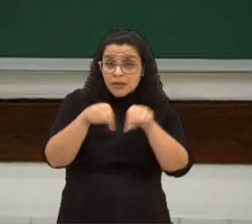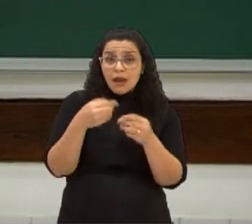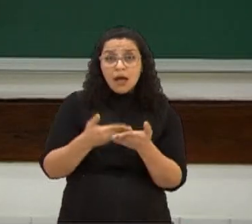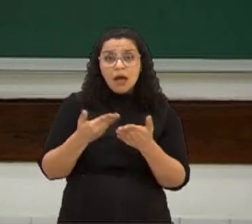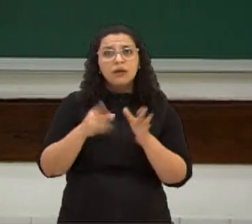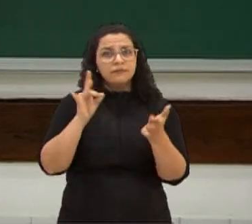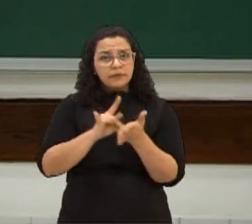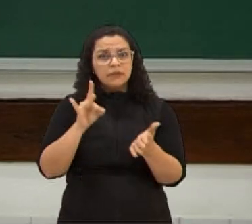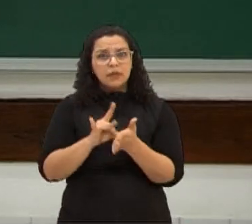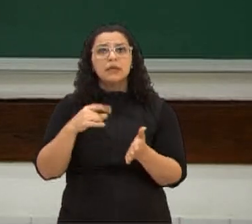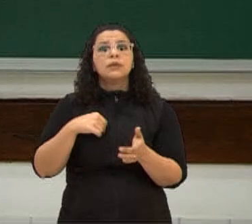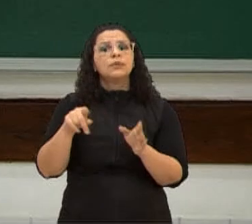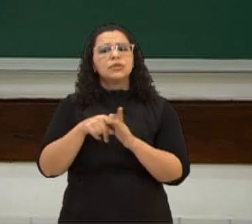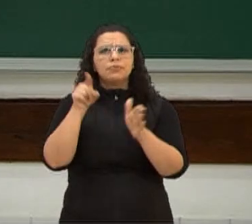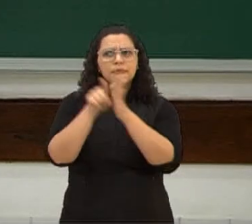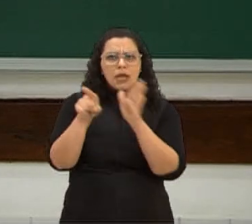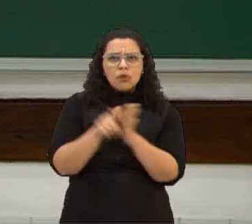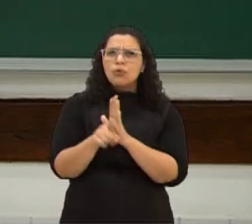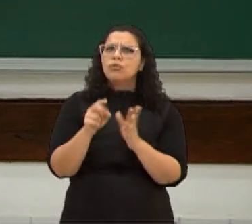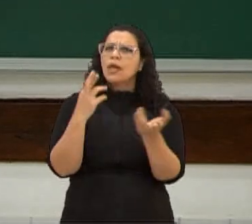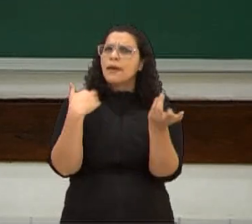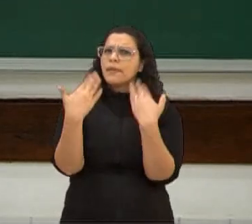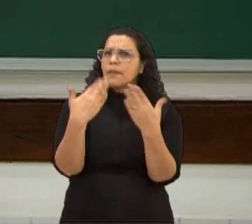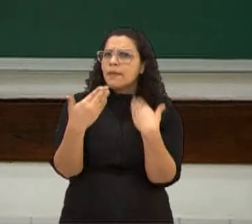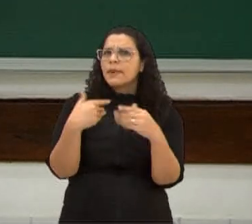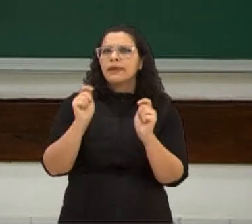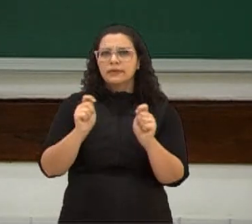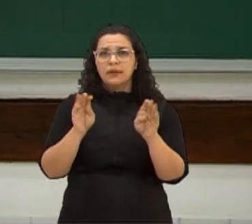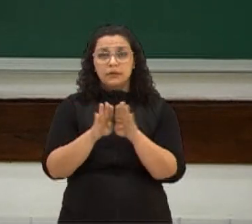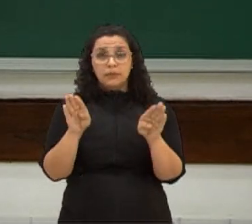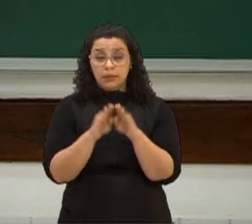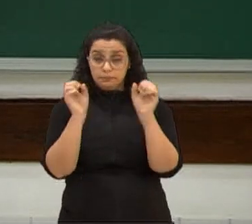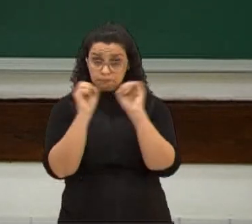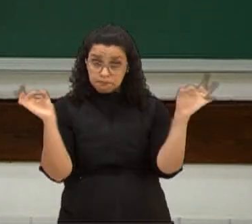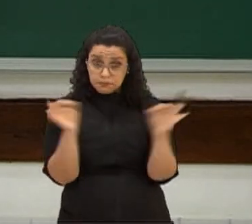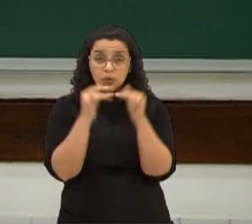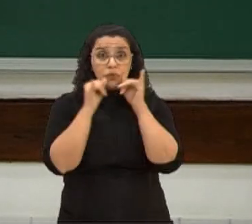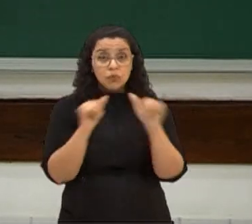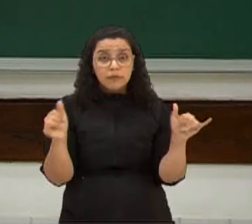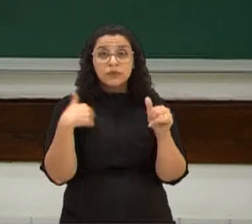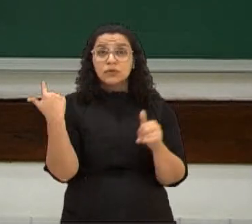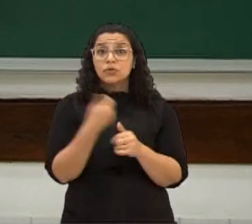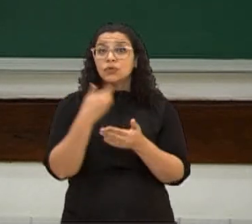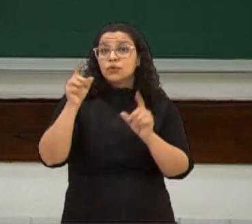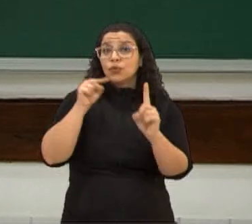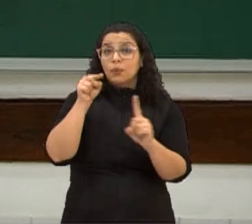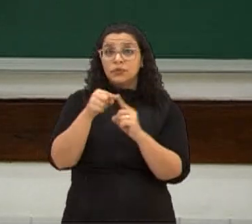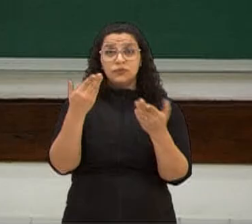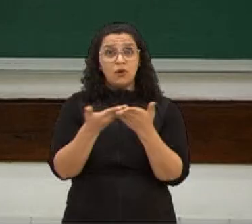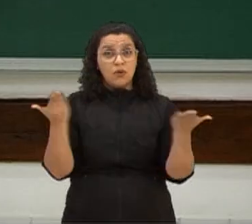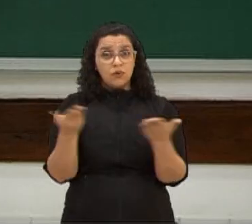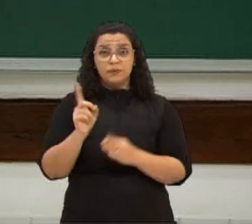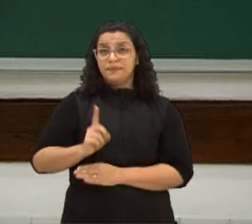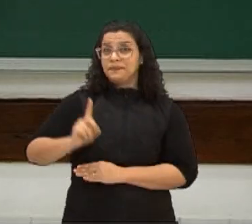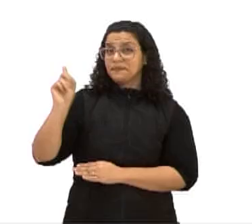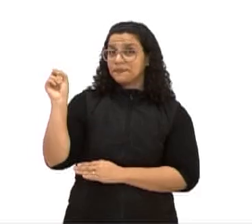sua escola. Faça algumas perguntas, ok? Dado o recado, vamos para os nossos objetivos de